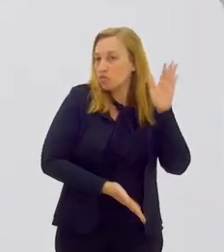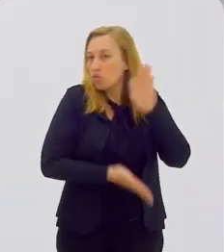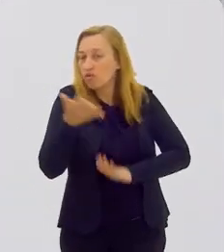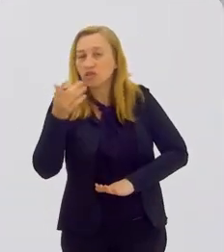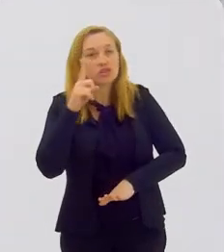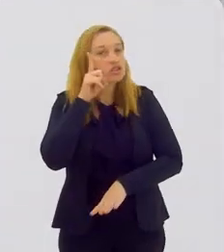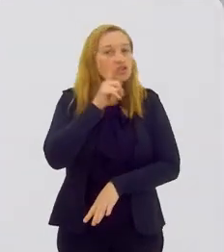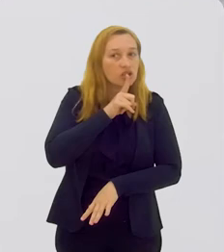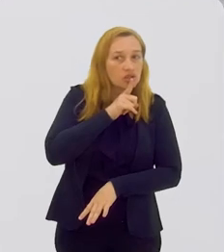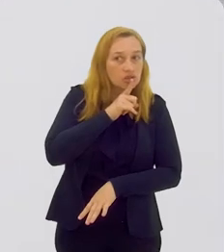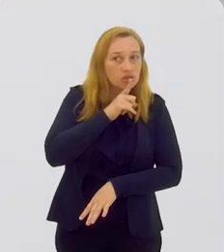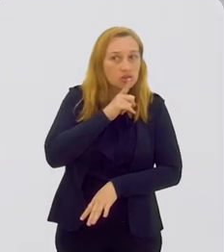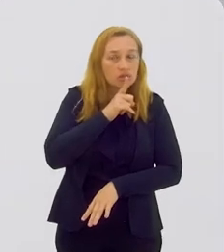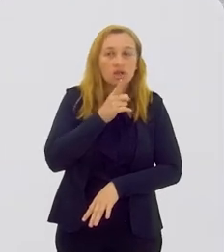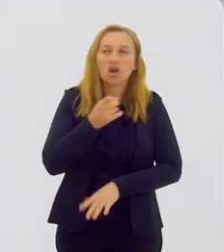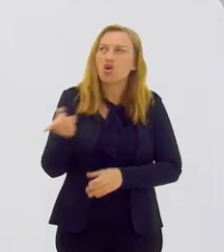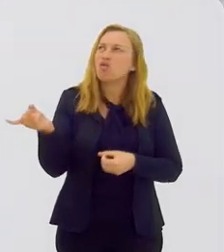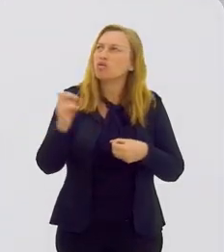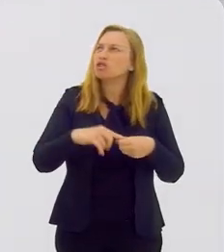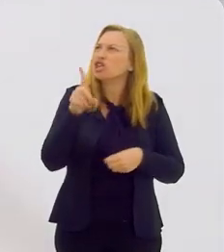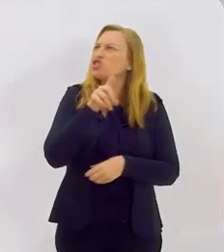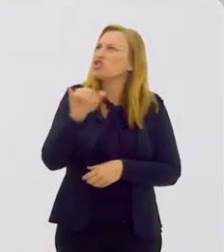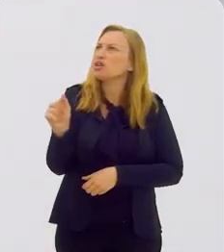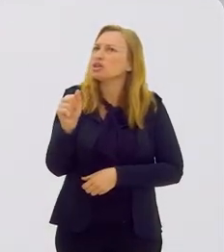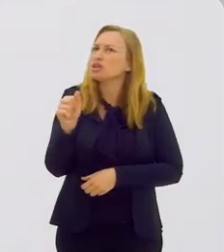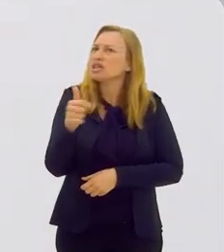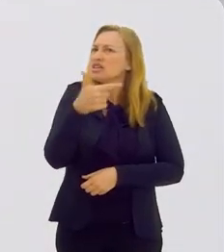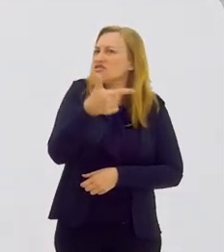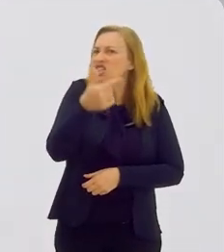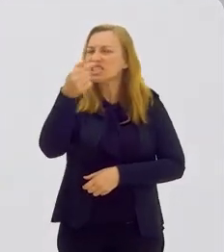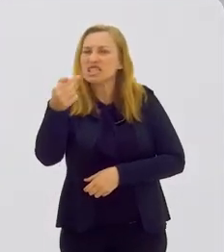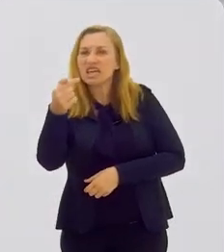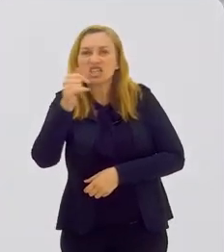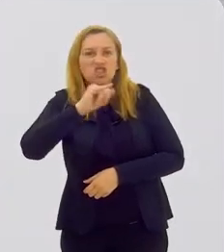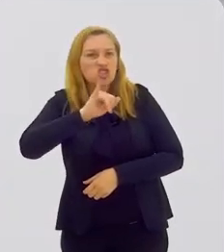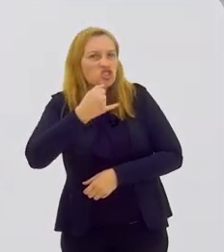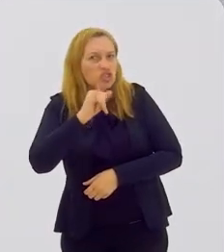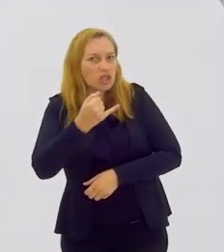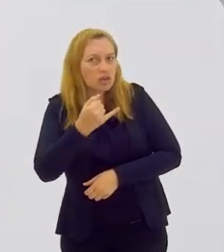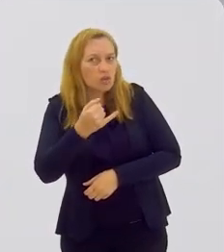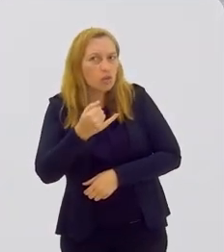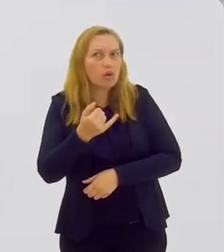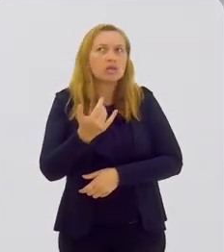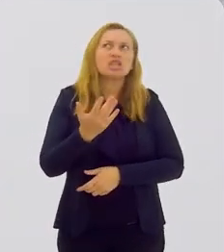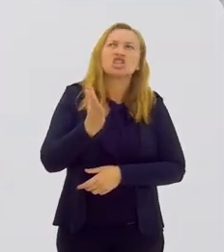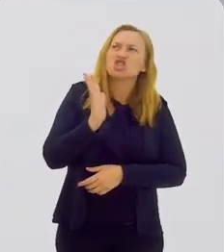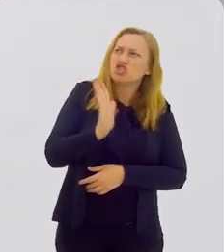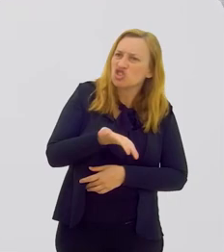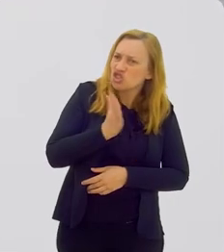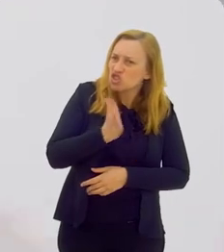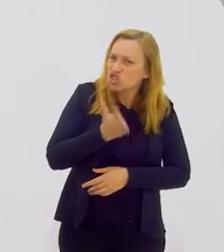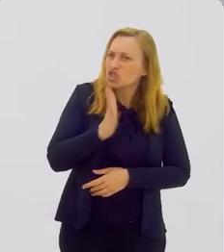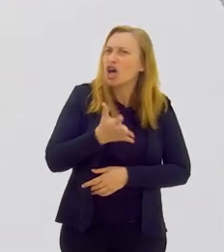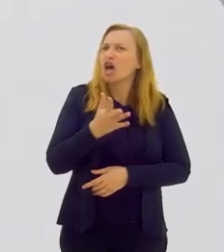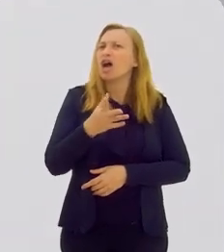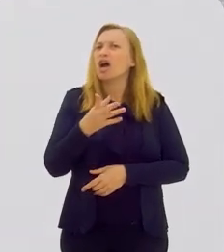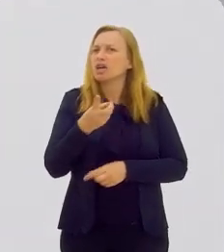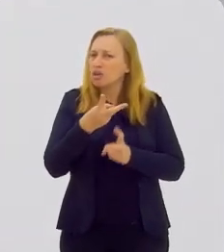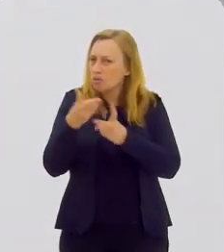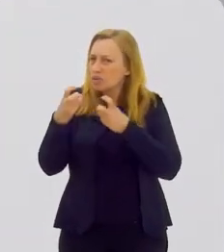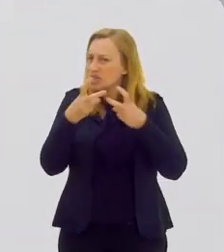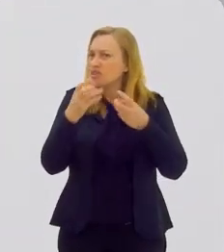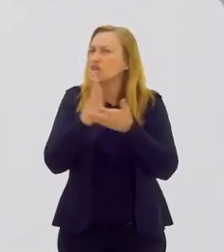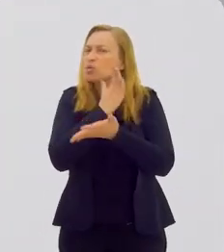recentemente de uma viagem aos Estados Unidos, eu voltei dia 27 de janeiro, e